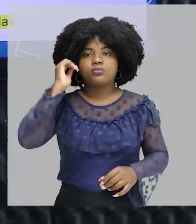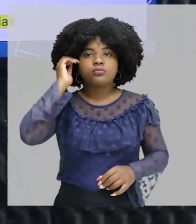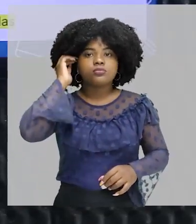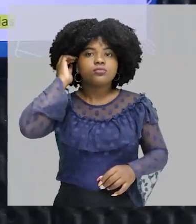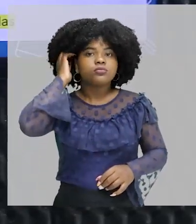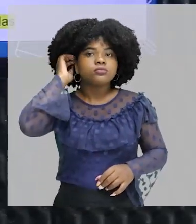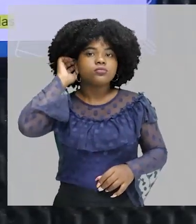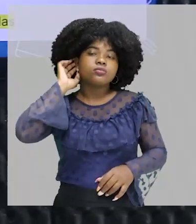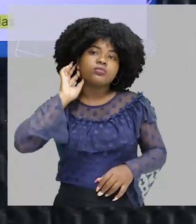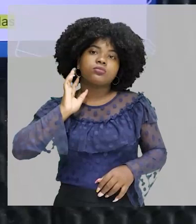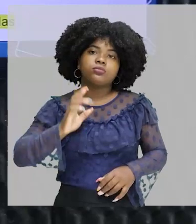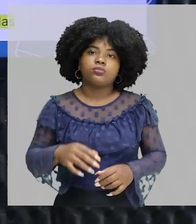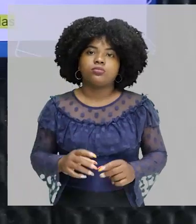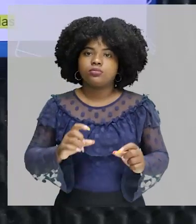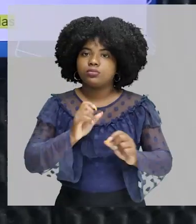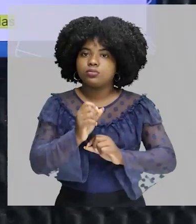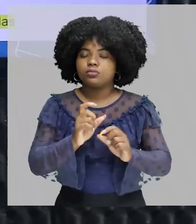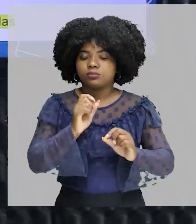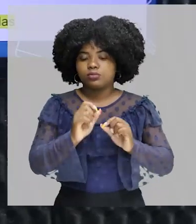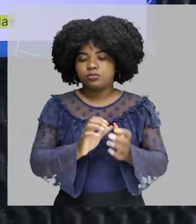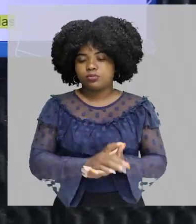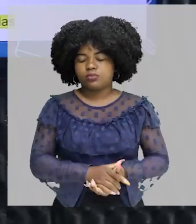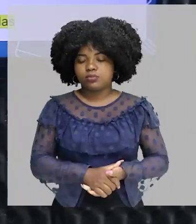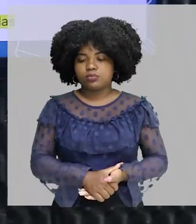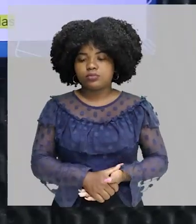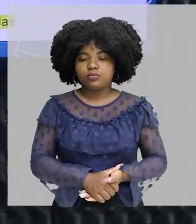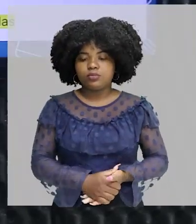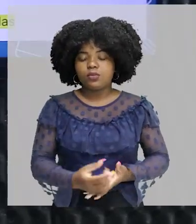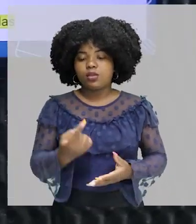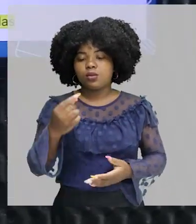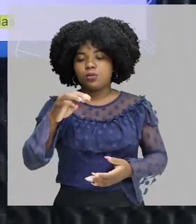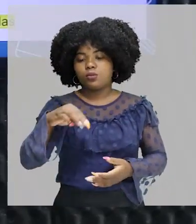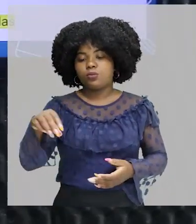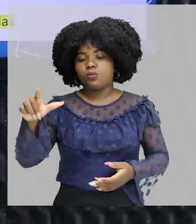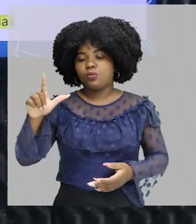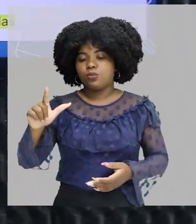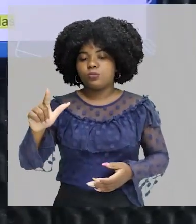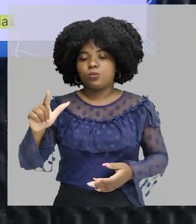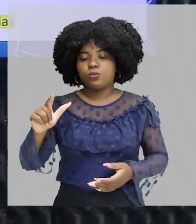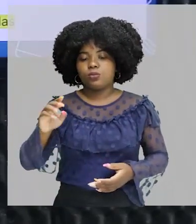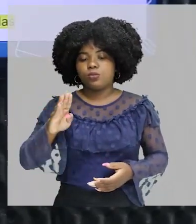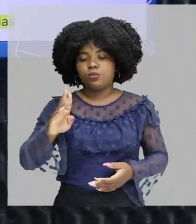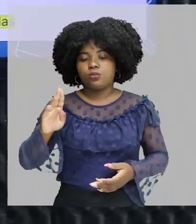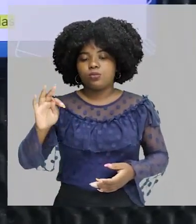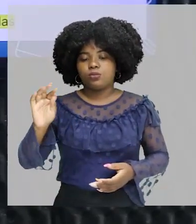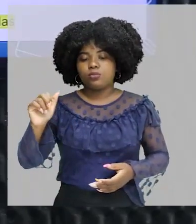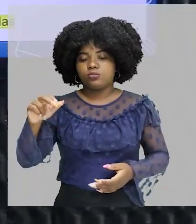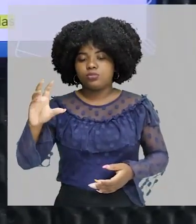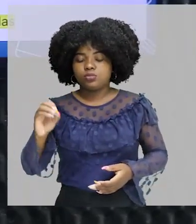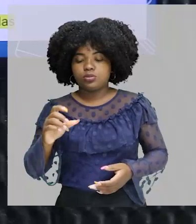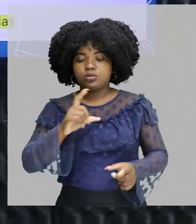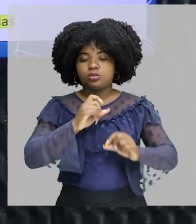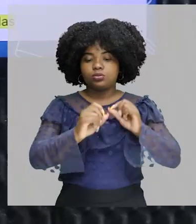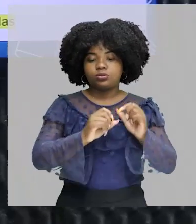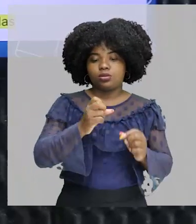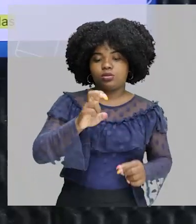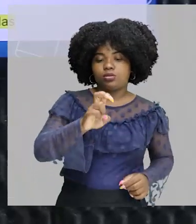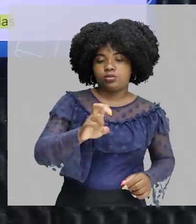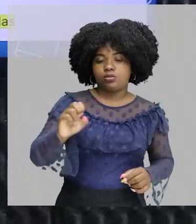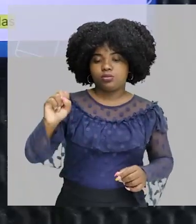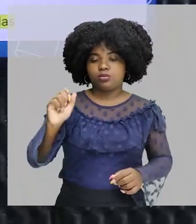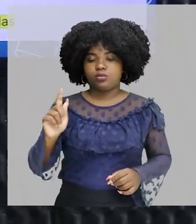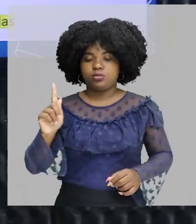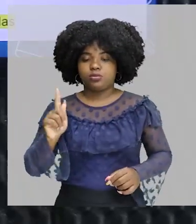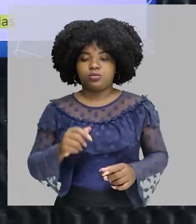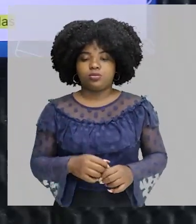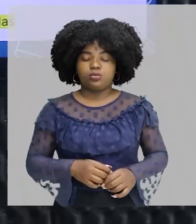base nessa massa molar, agora nós sabemos que o mol do butano equivale a 58 gramas.